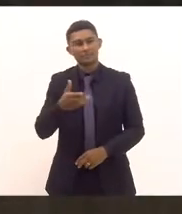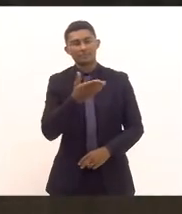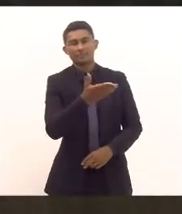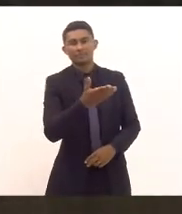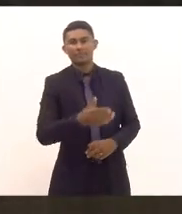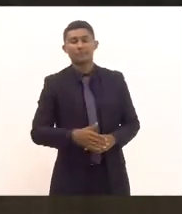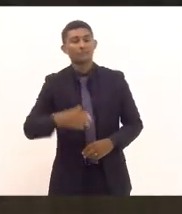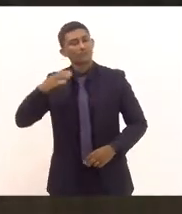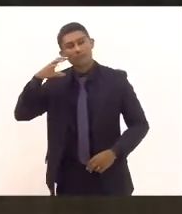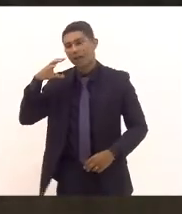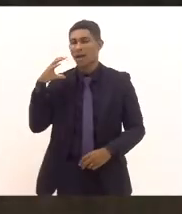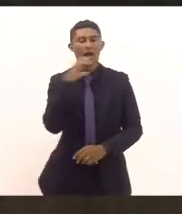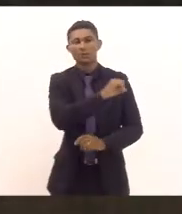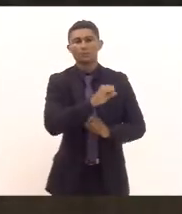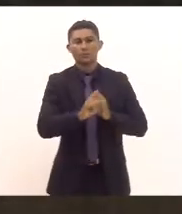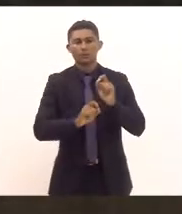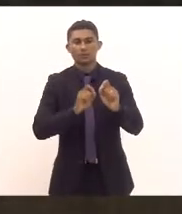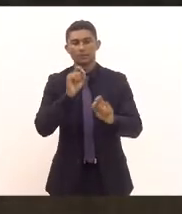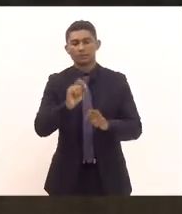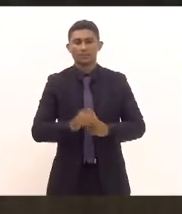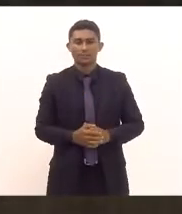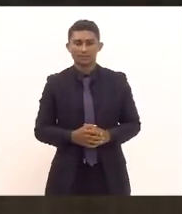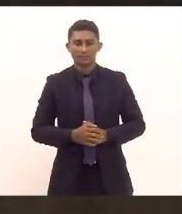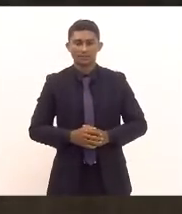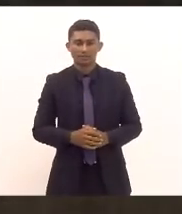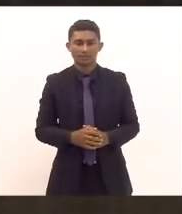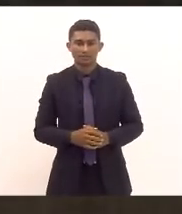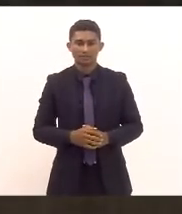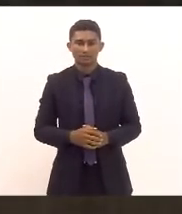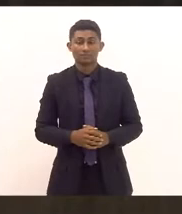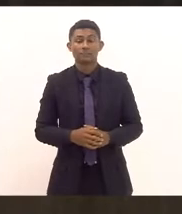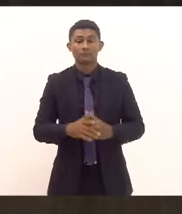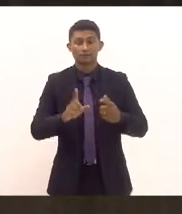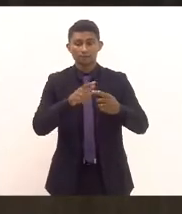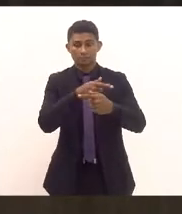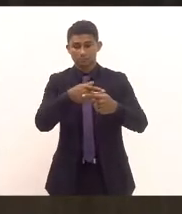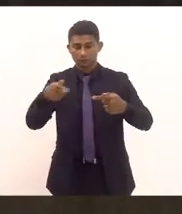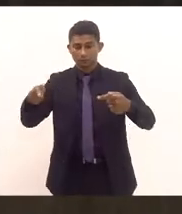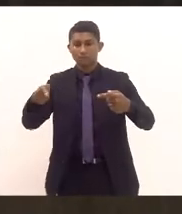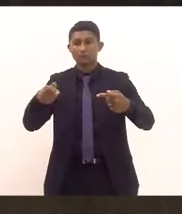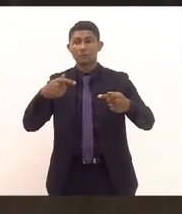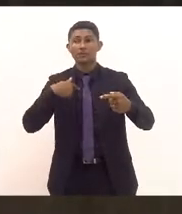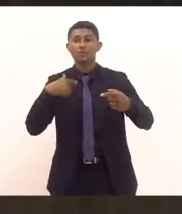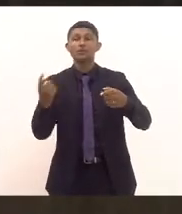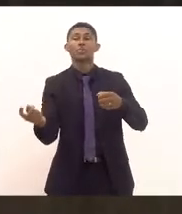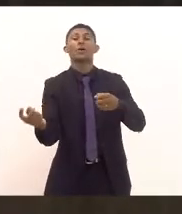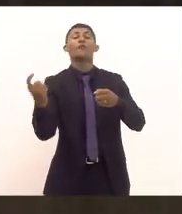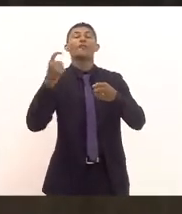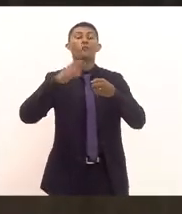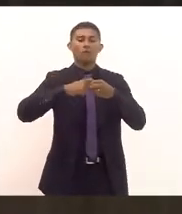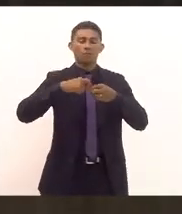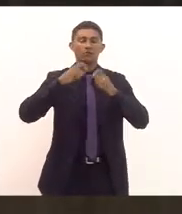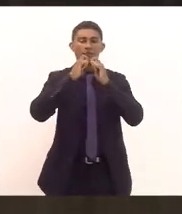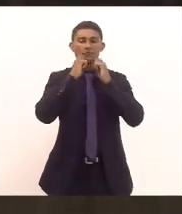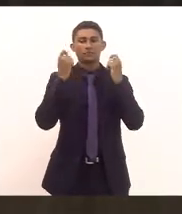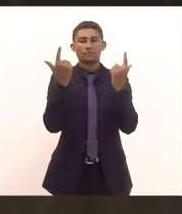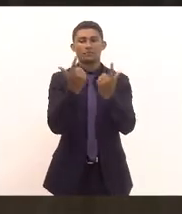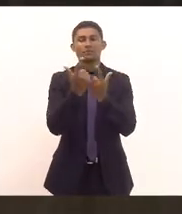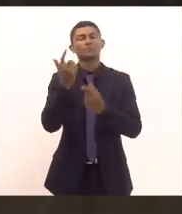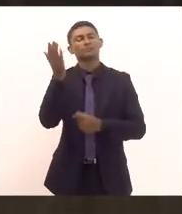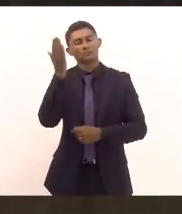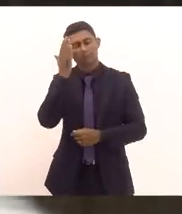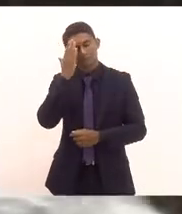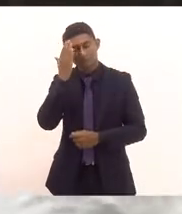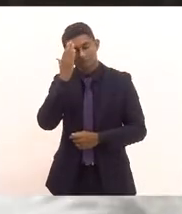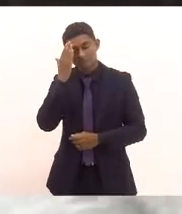muito rápido Deputado a tia Ju é essa semana e retorna aos trabalhos legislativos sei que fez